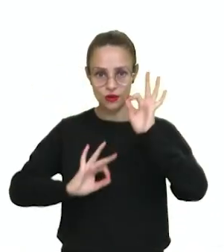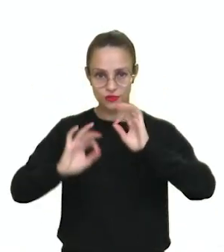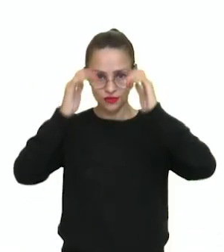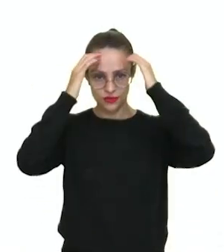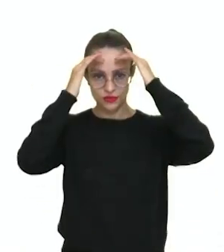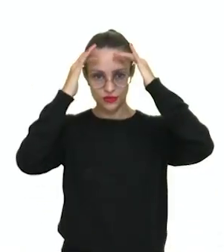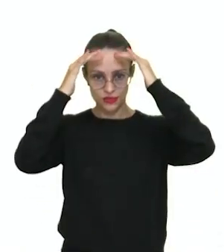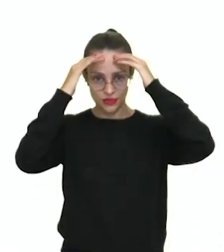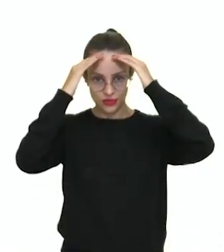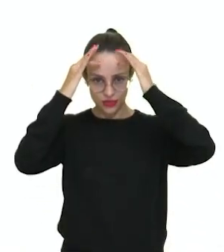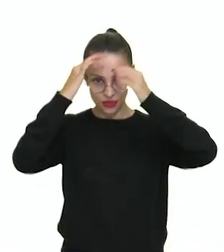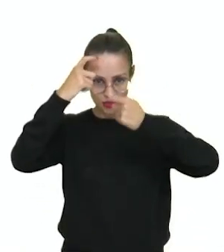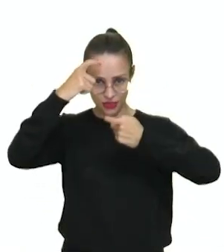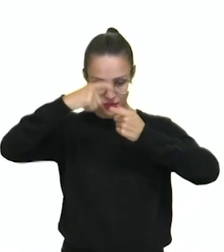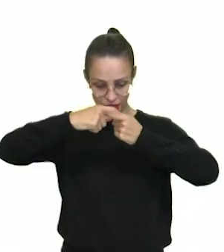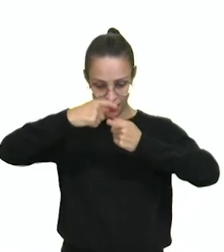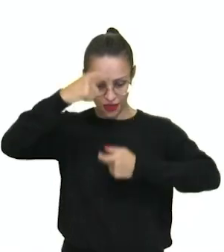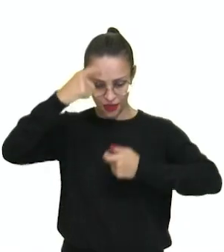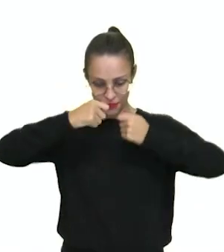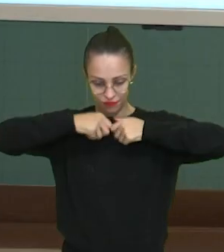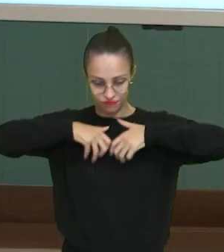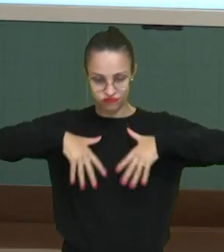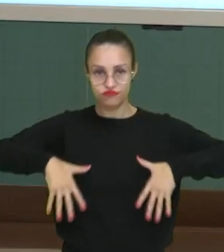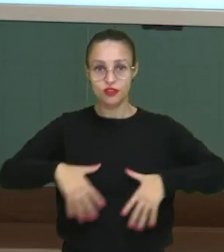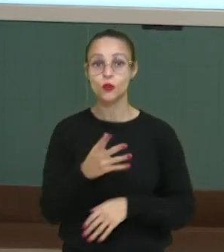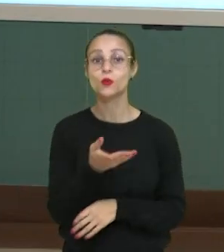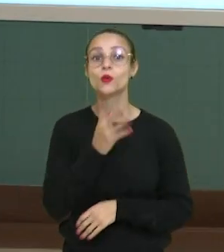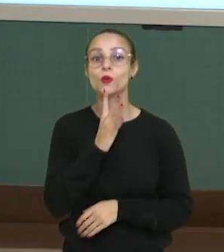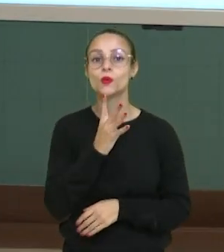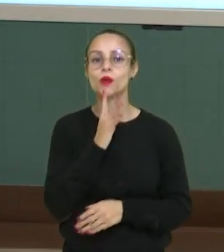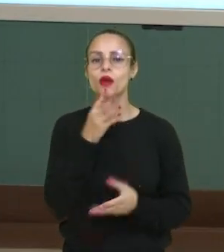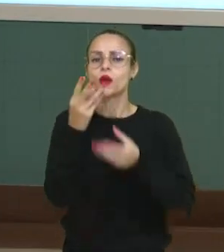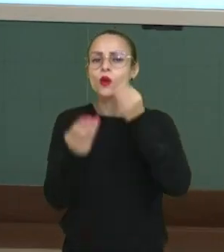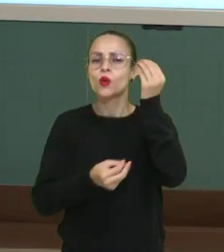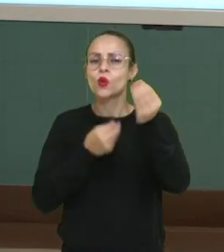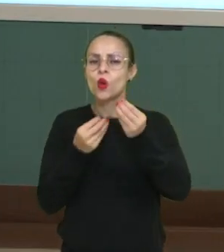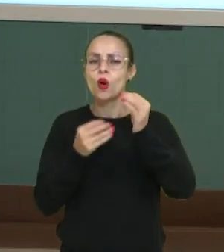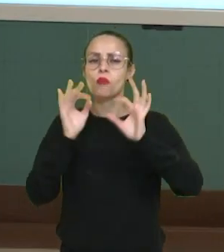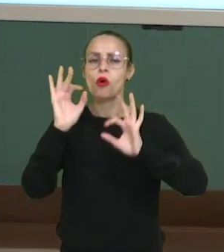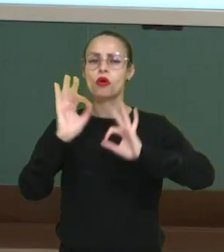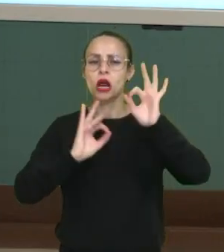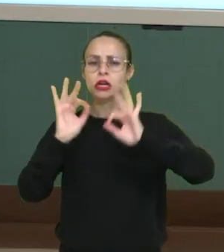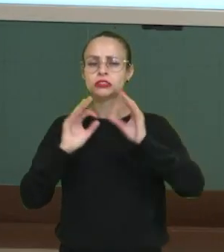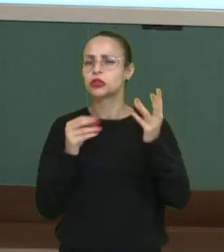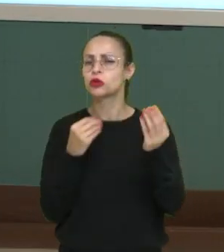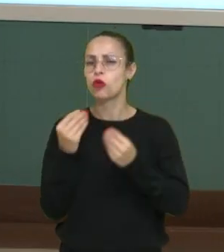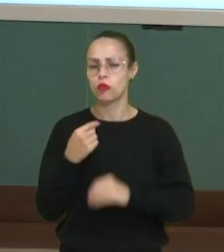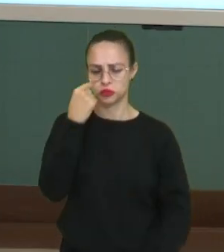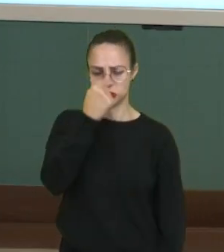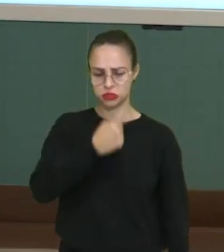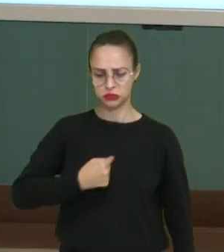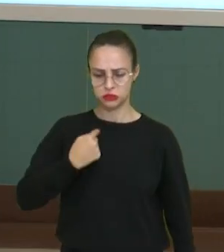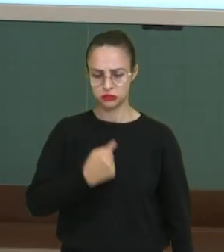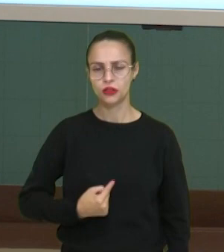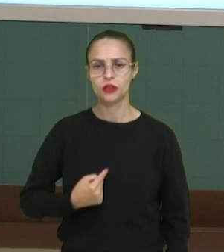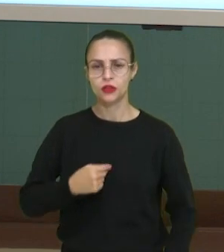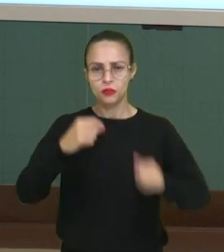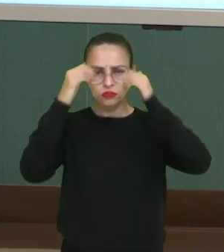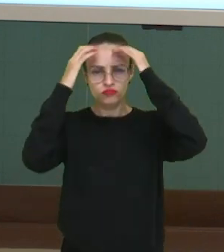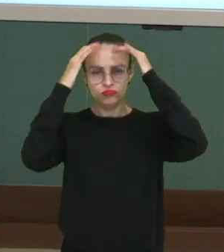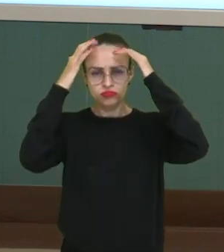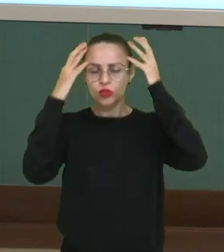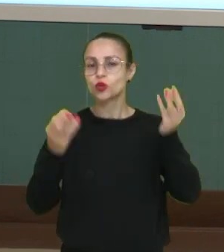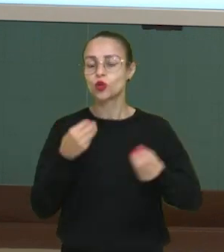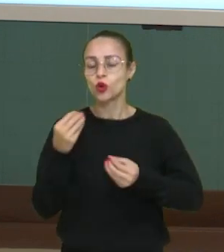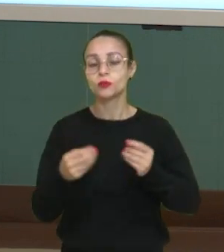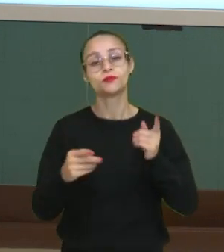Então, nós vamos conhecer esse sistema, como ele está organizado. Além disso,